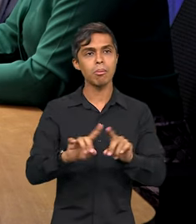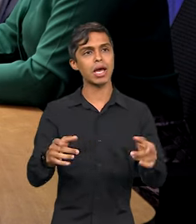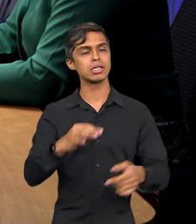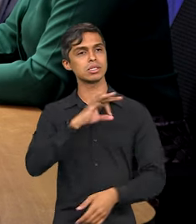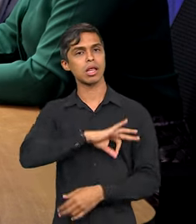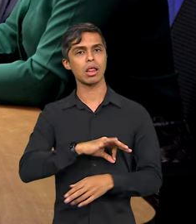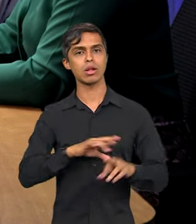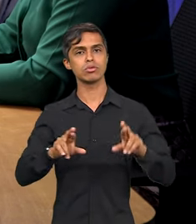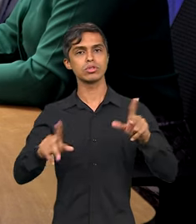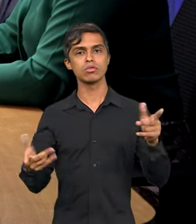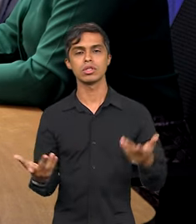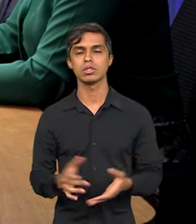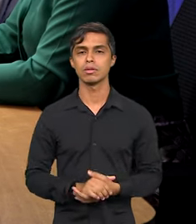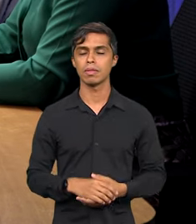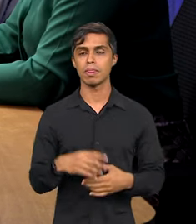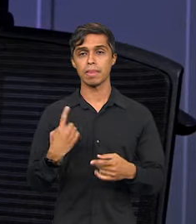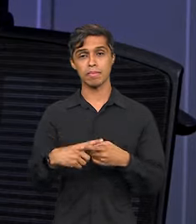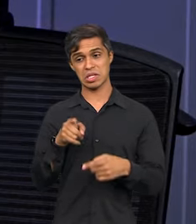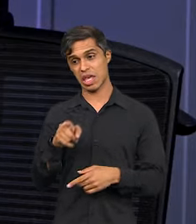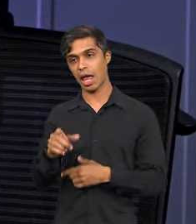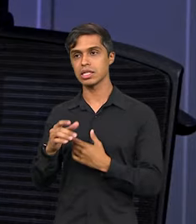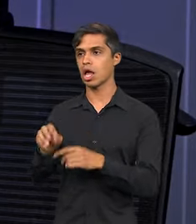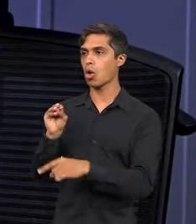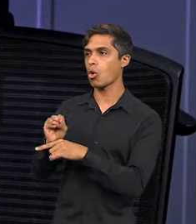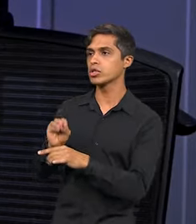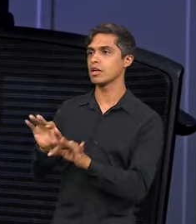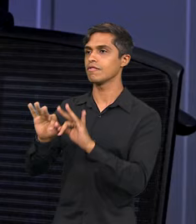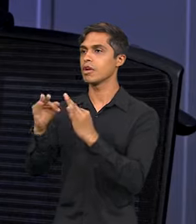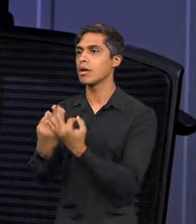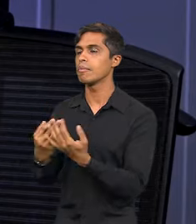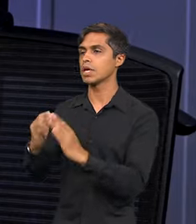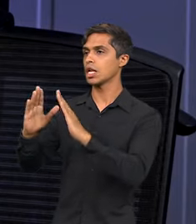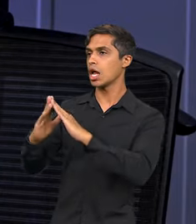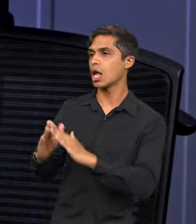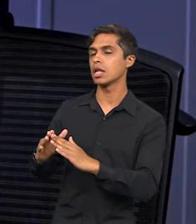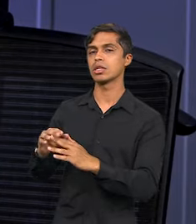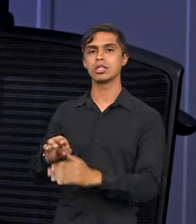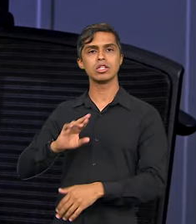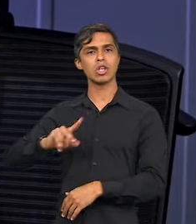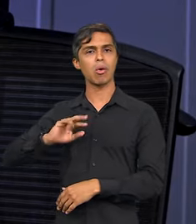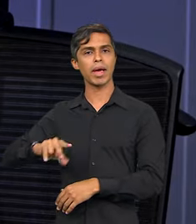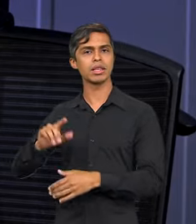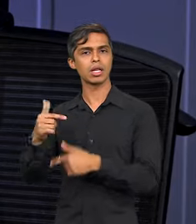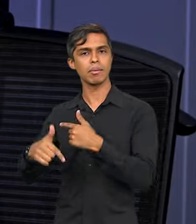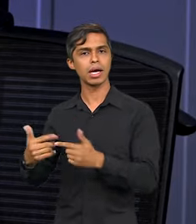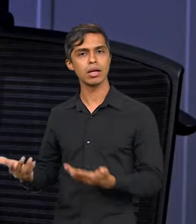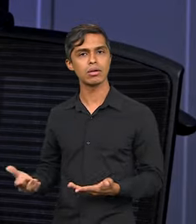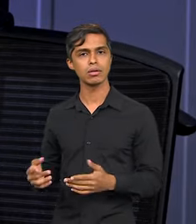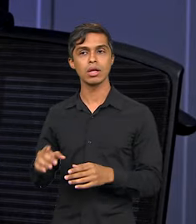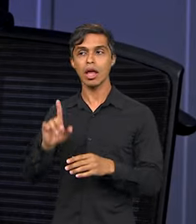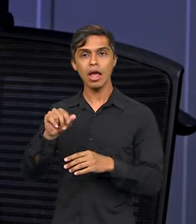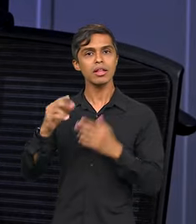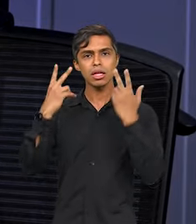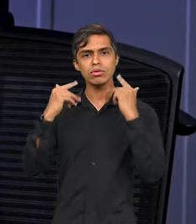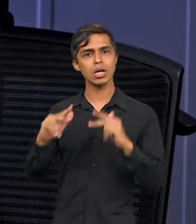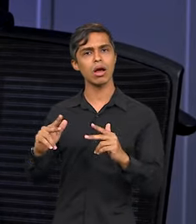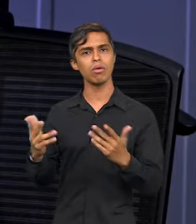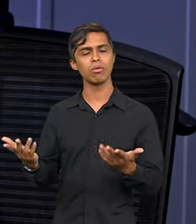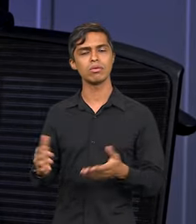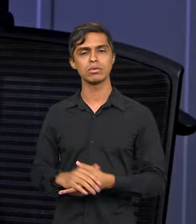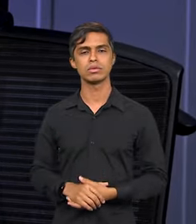que elas dedicam aos cuidados da família e dos filhos não seja considerado como um trabalho mas sim como algo natural então